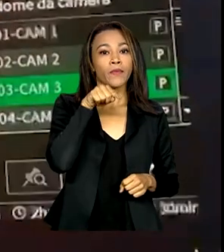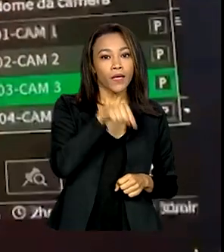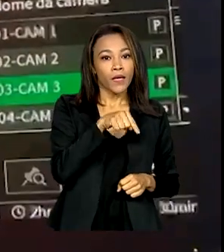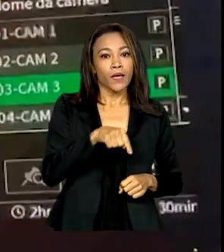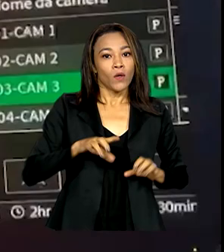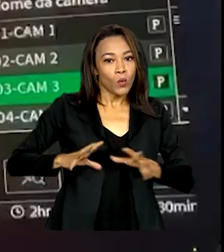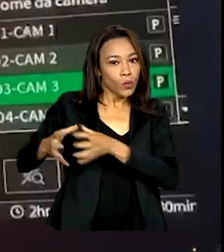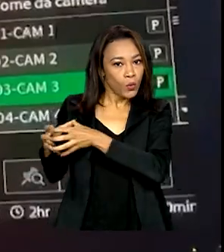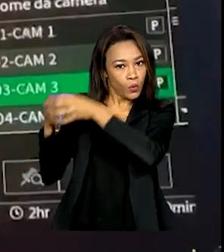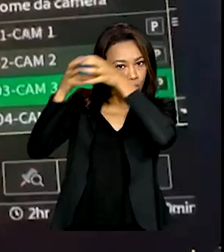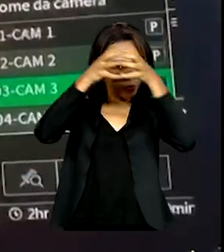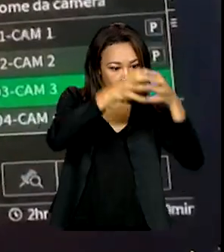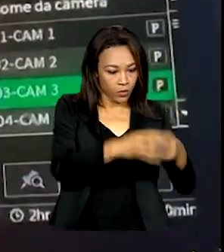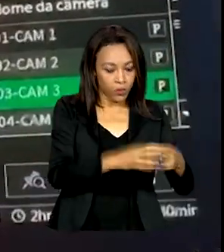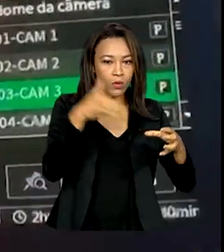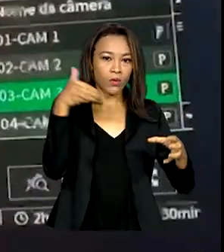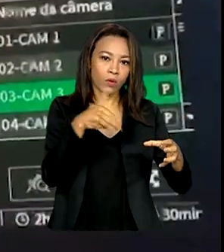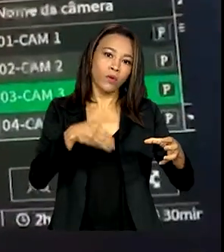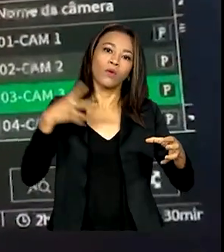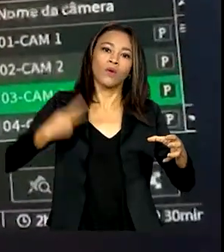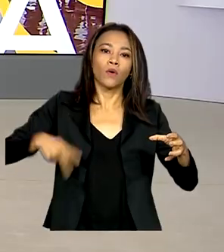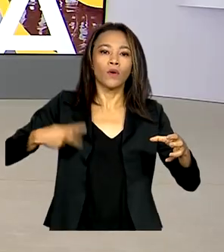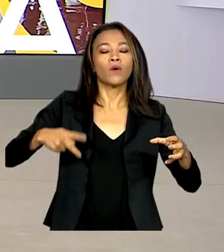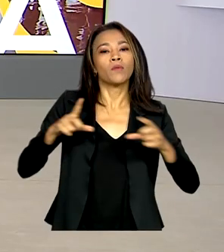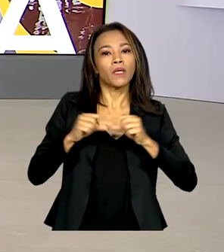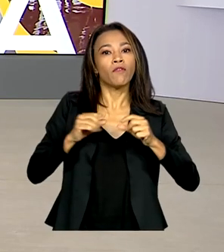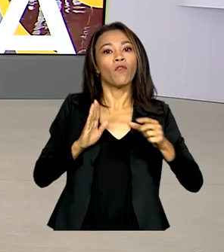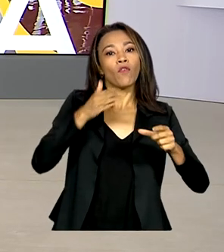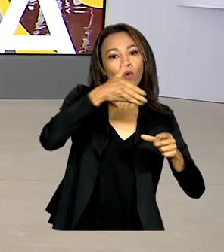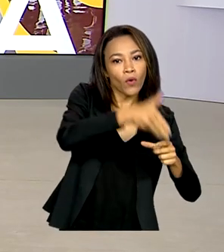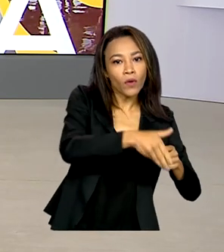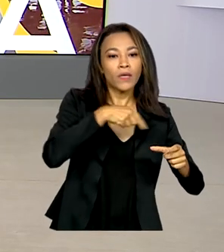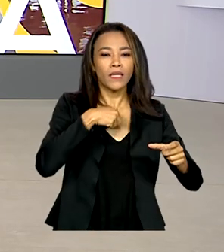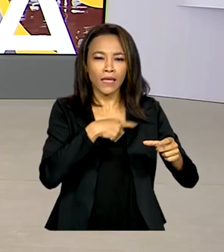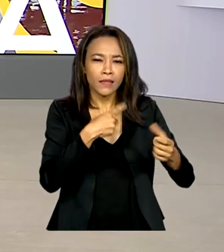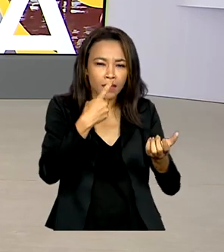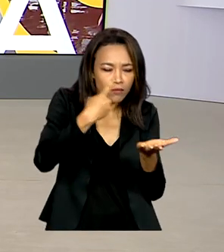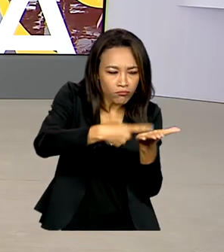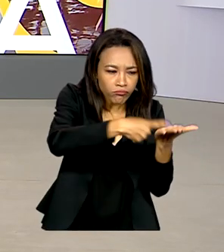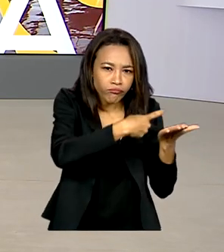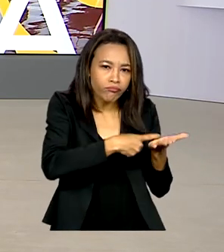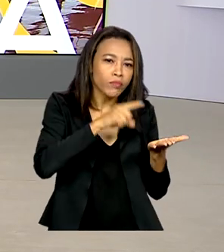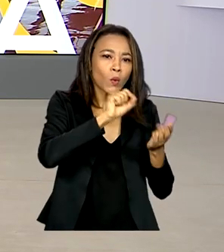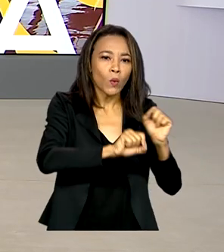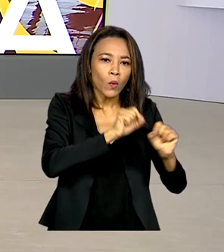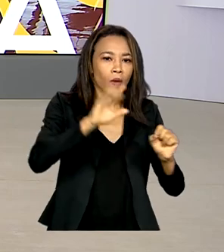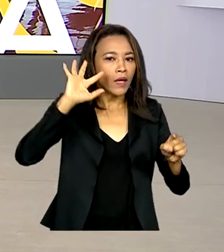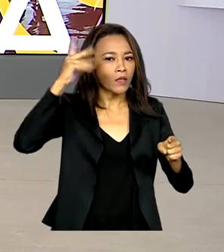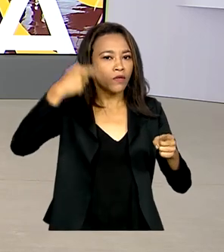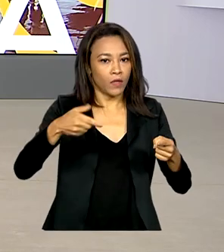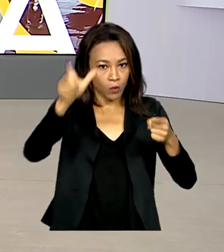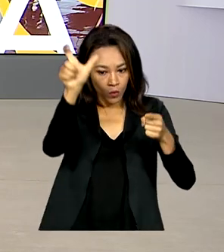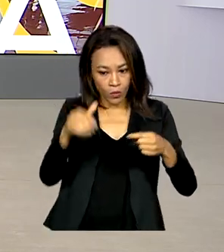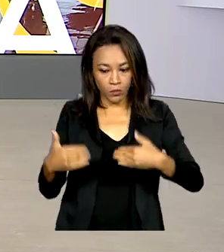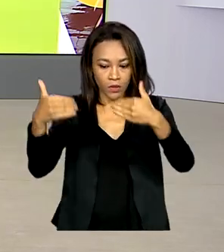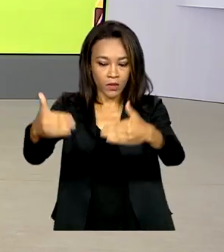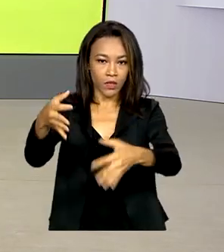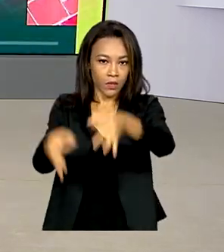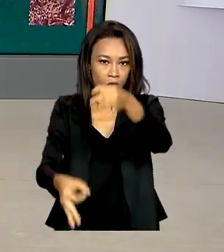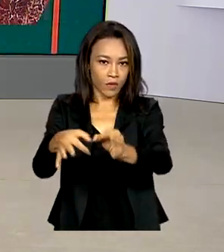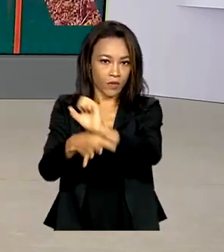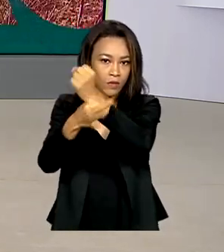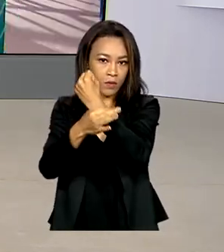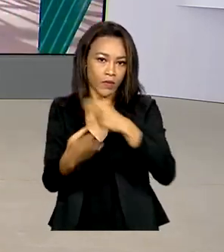Força Nacional foi reforçado e as tratativas estão sendo realizadas diretamente entre o Ministério da Justiça e Segurança